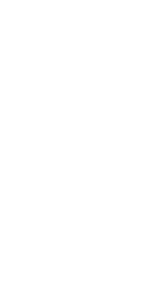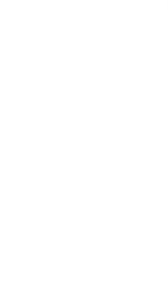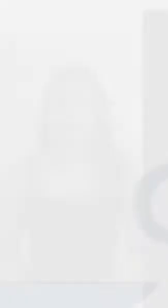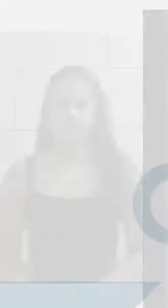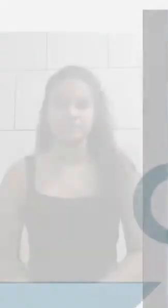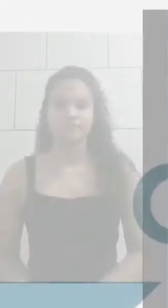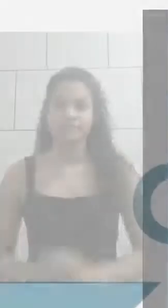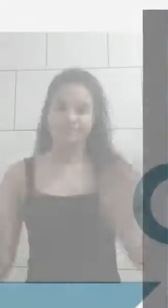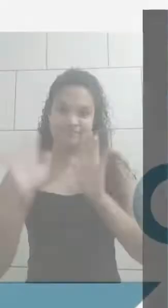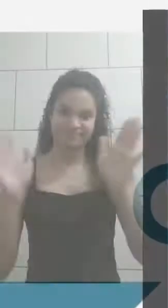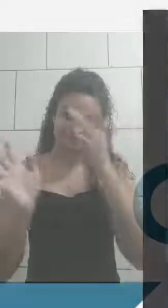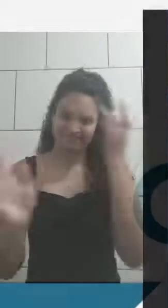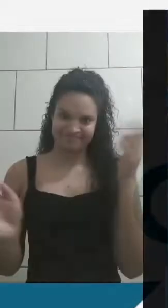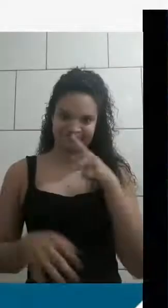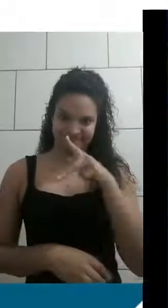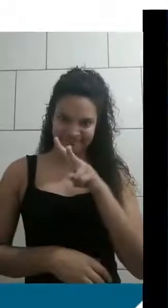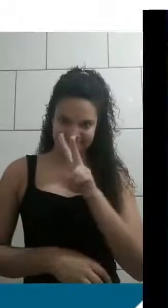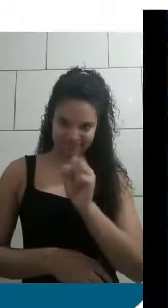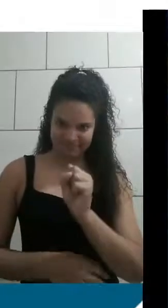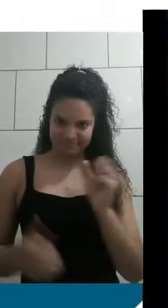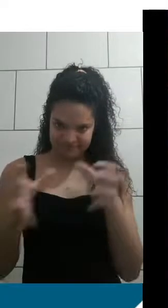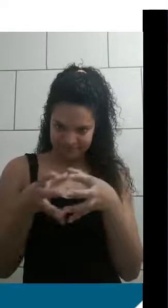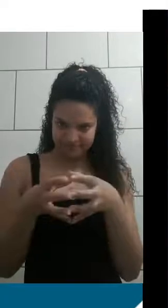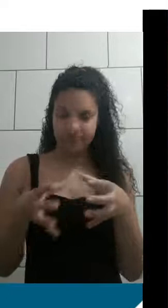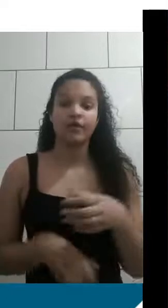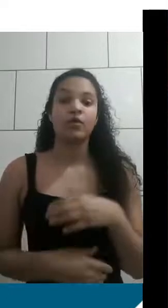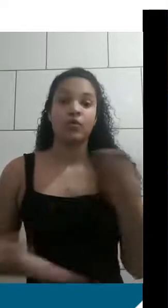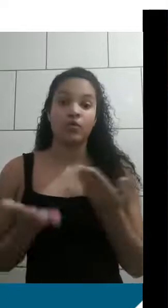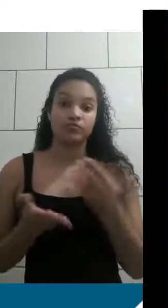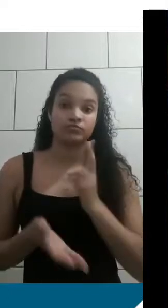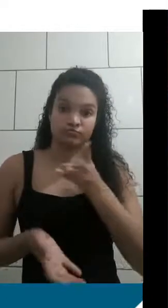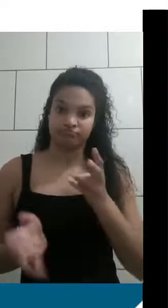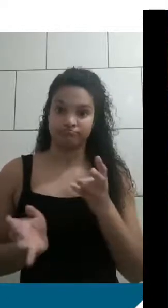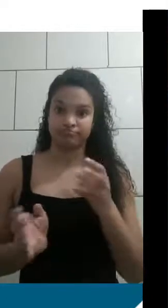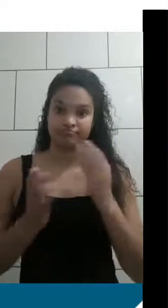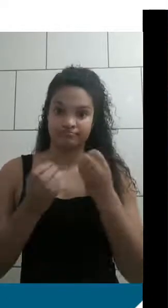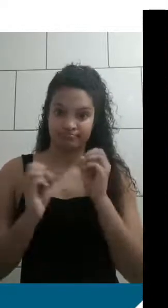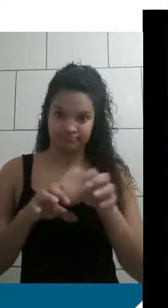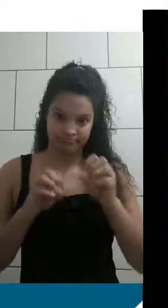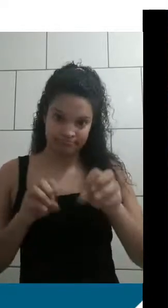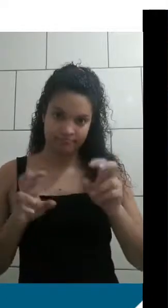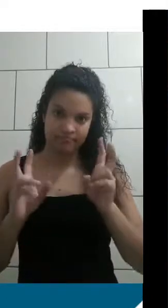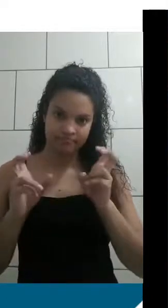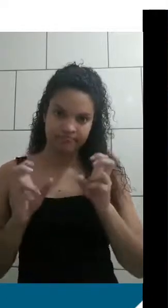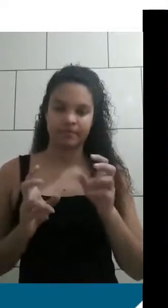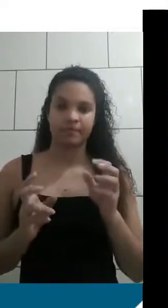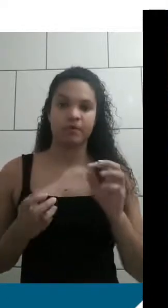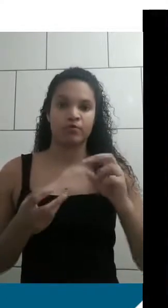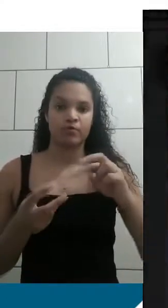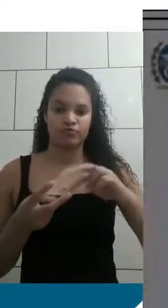E aí galera do PVS, hoje a gente dá continuidade à aula de código genético e fala sobre síntese de